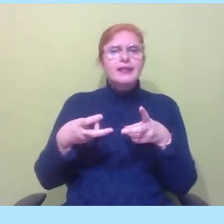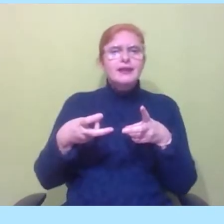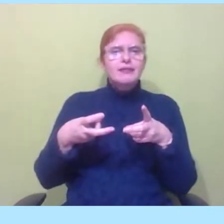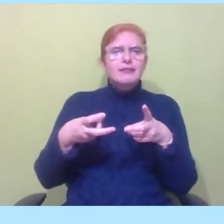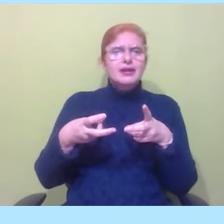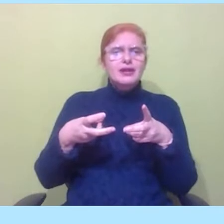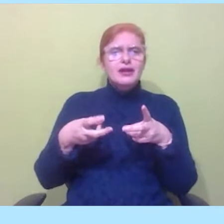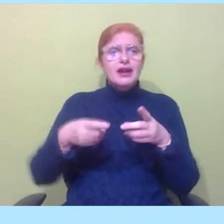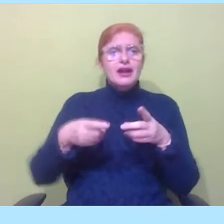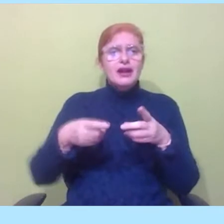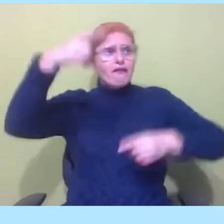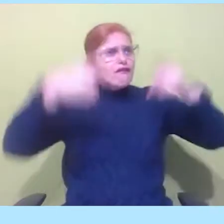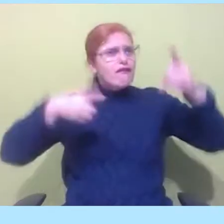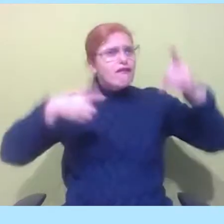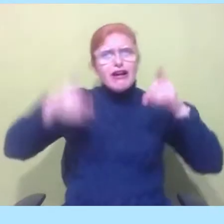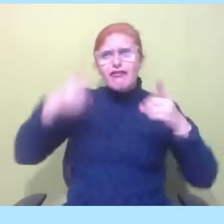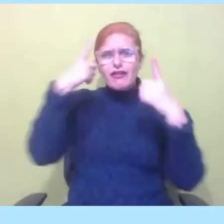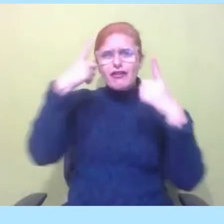violência.